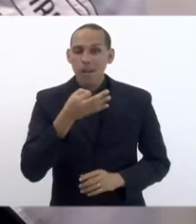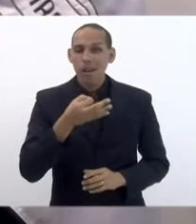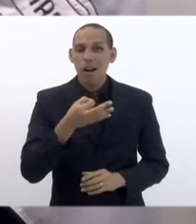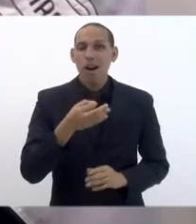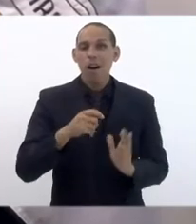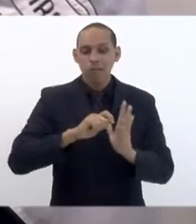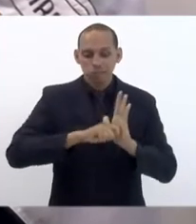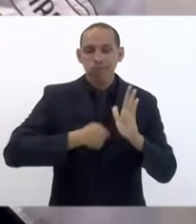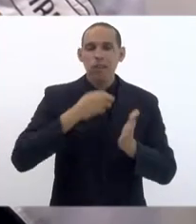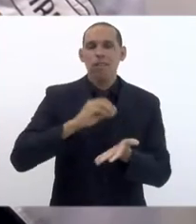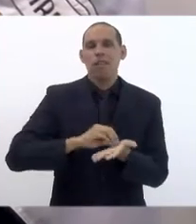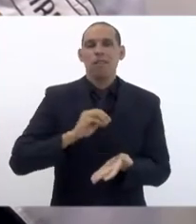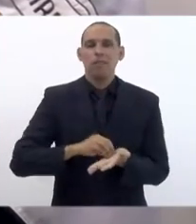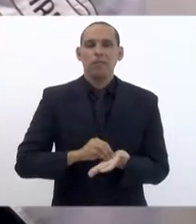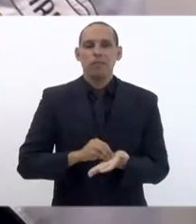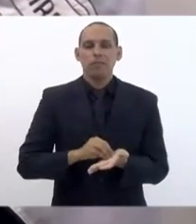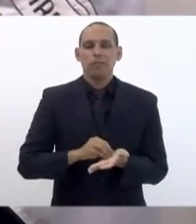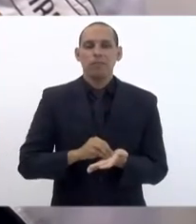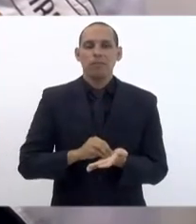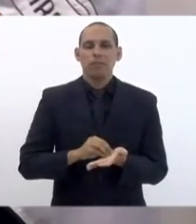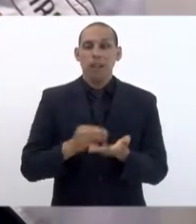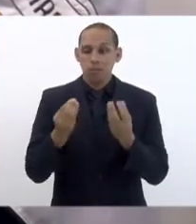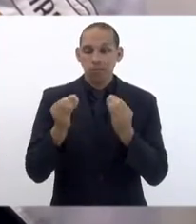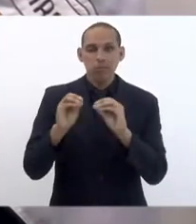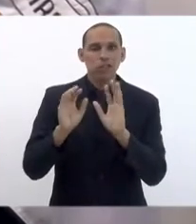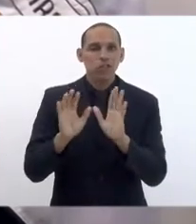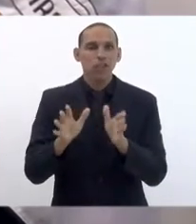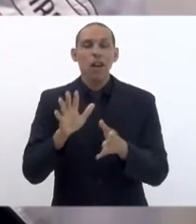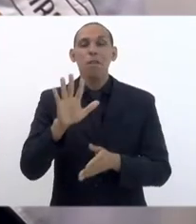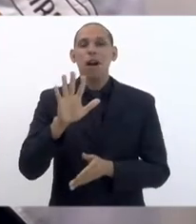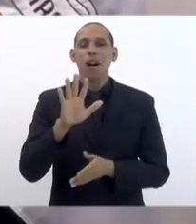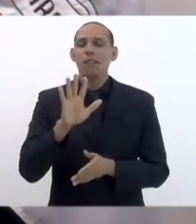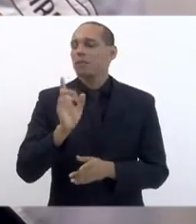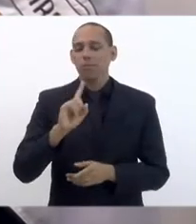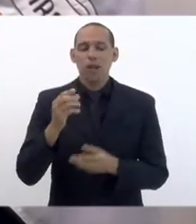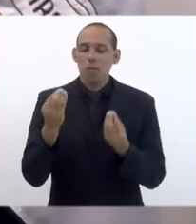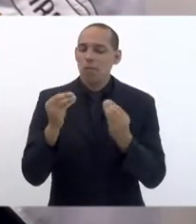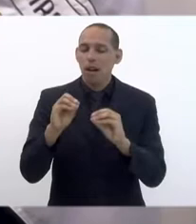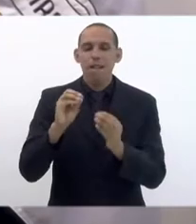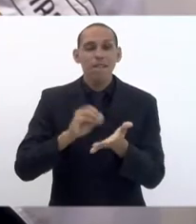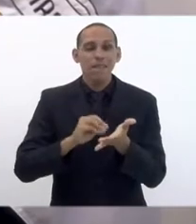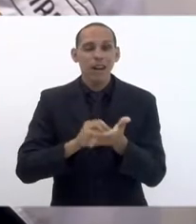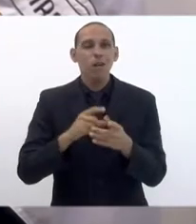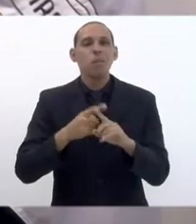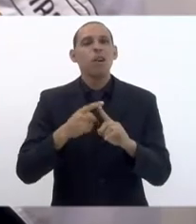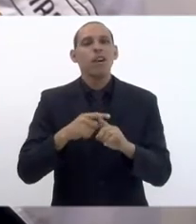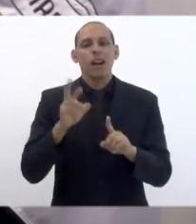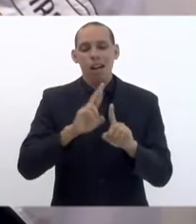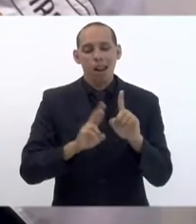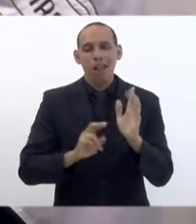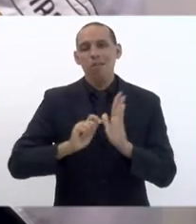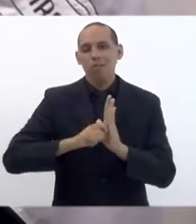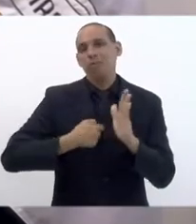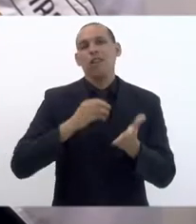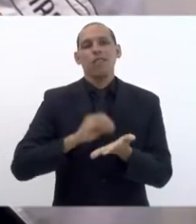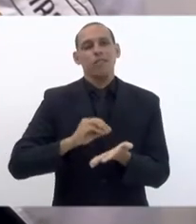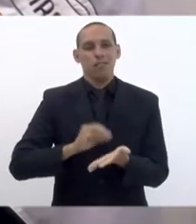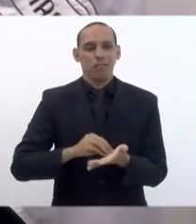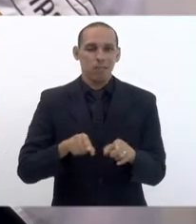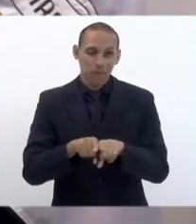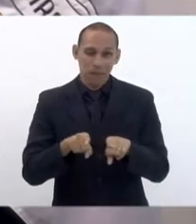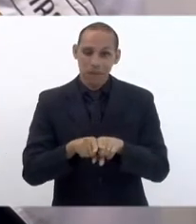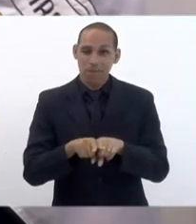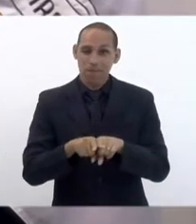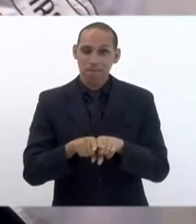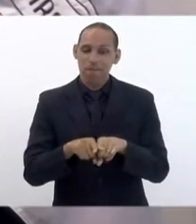porque eles foram publicados, mas não foram publicados porque não havia assinatura dos relatores,